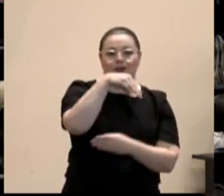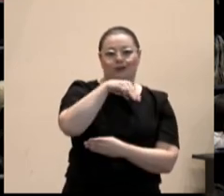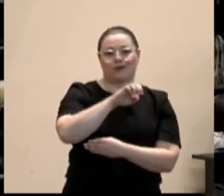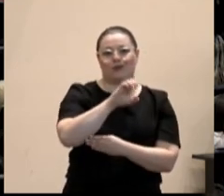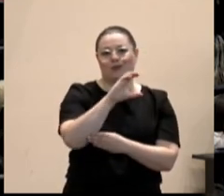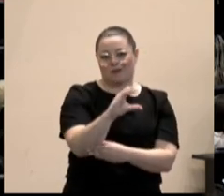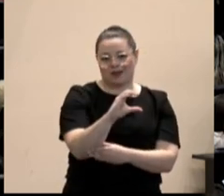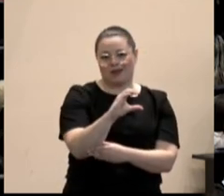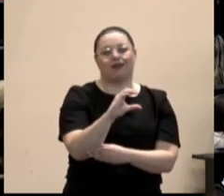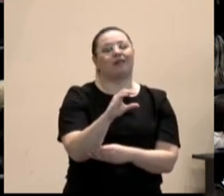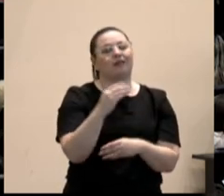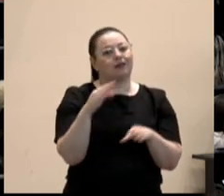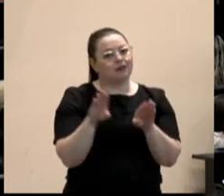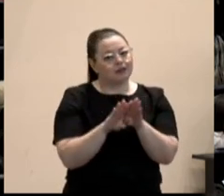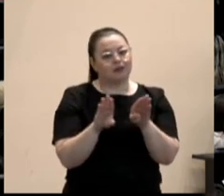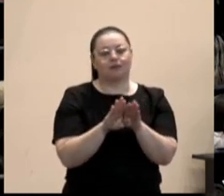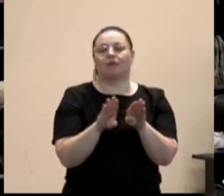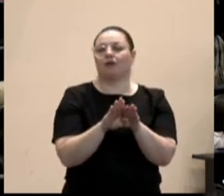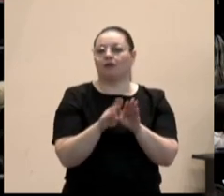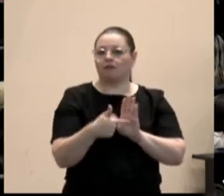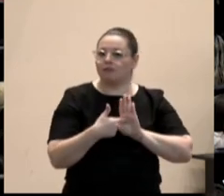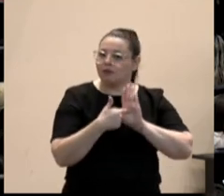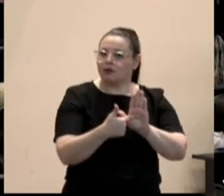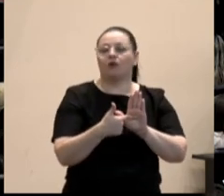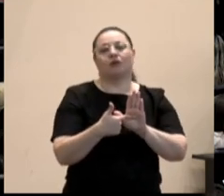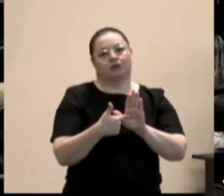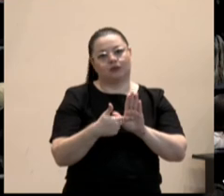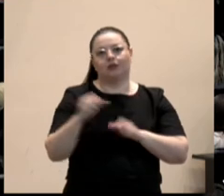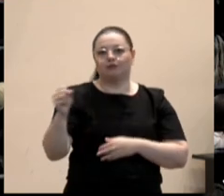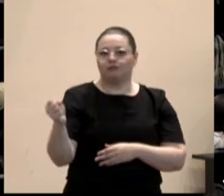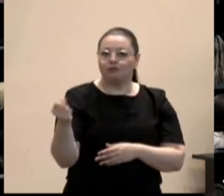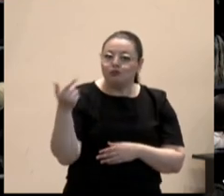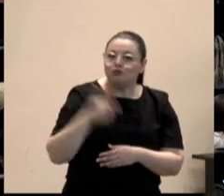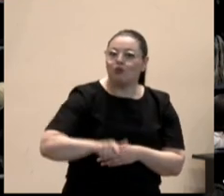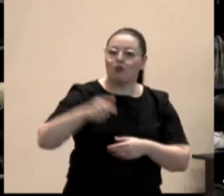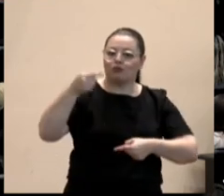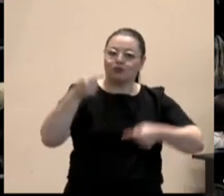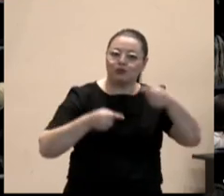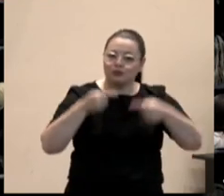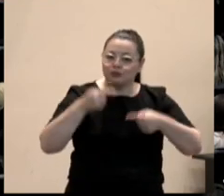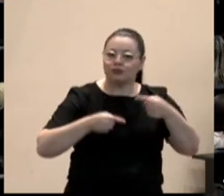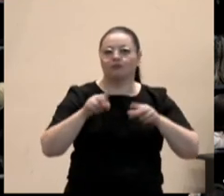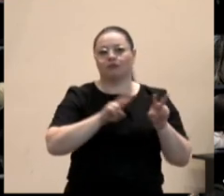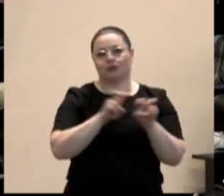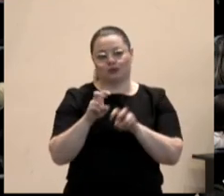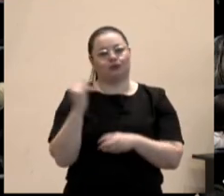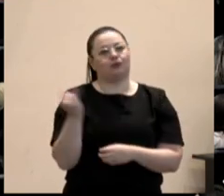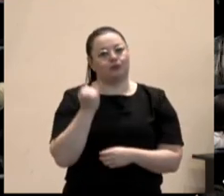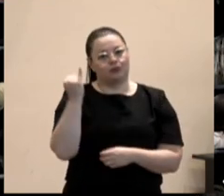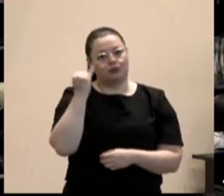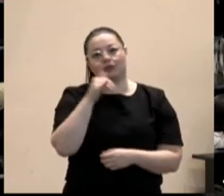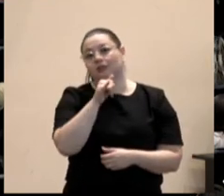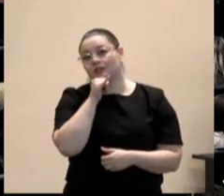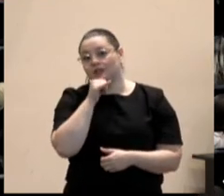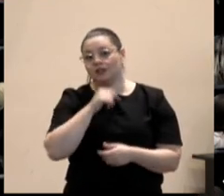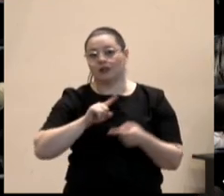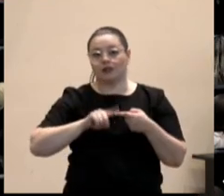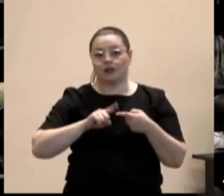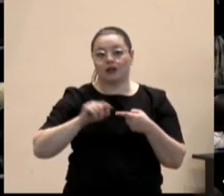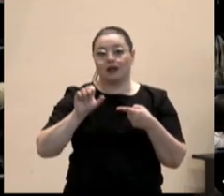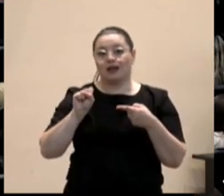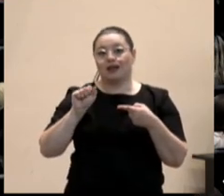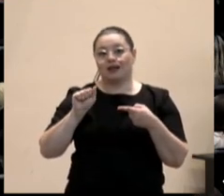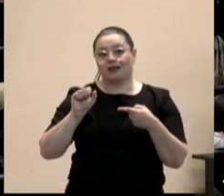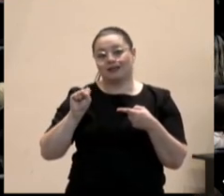trazem à tona, colocam novamente em discussão questões importantes. E aí eu digo da SASE e também